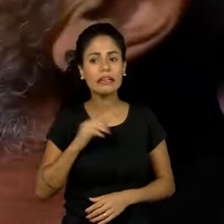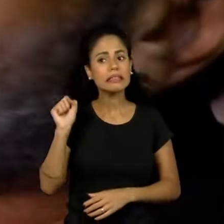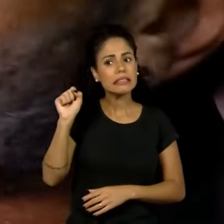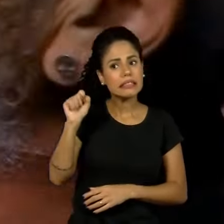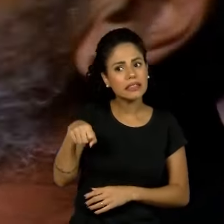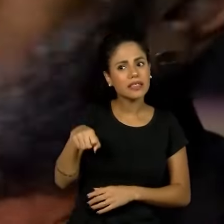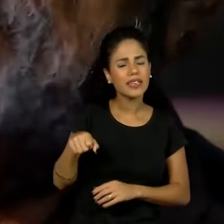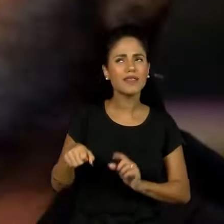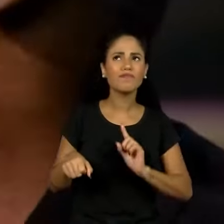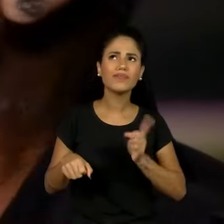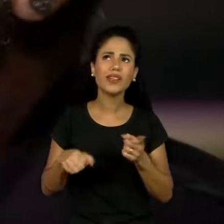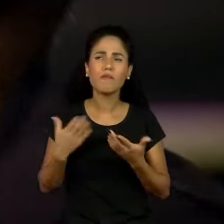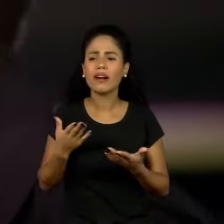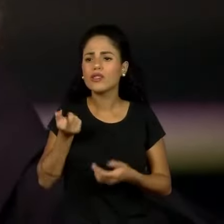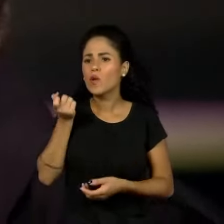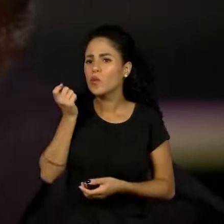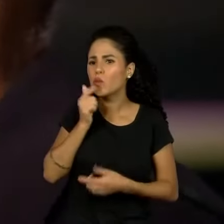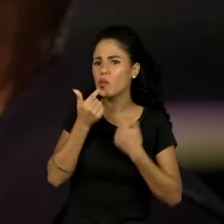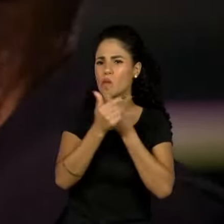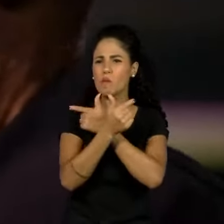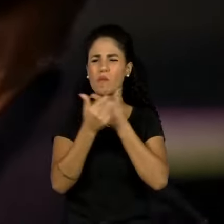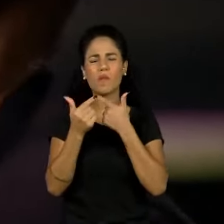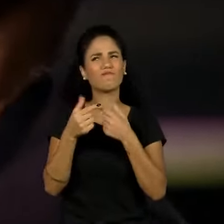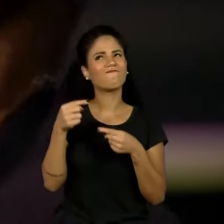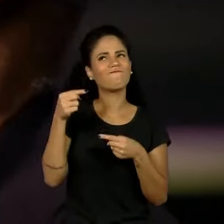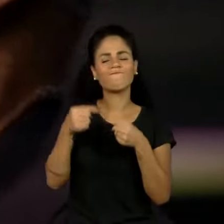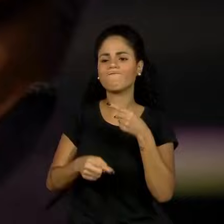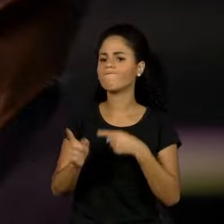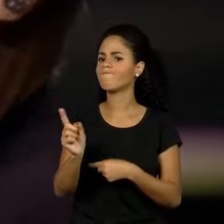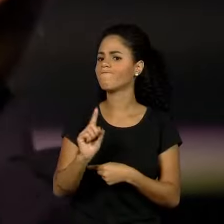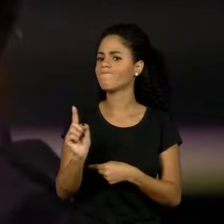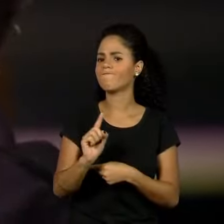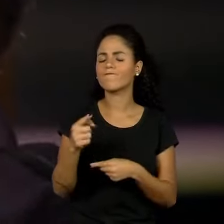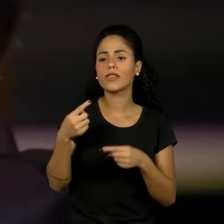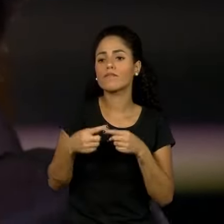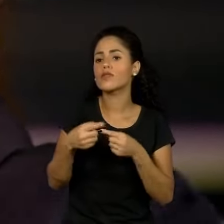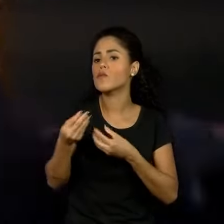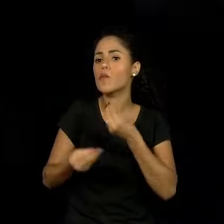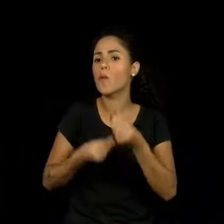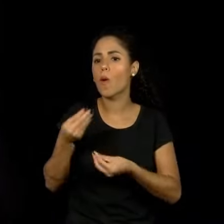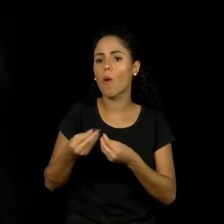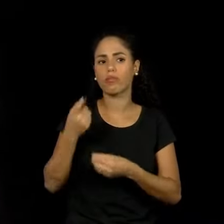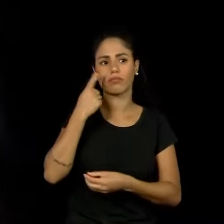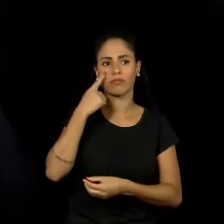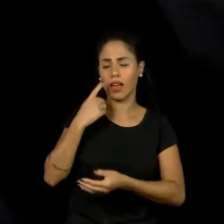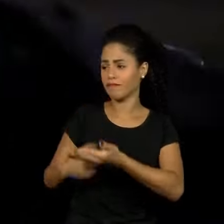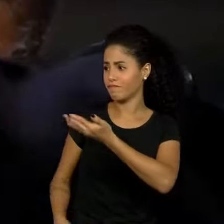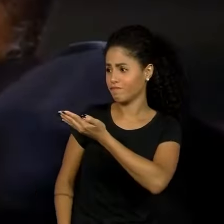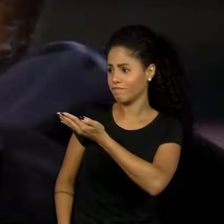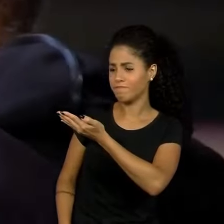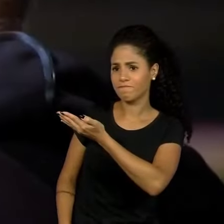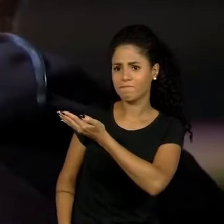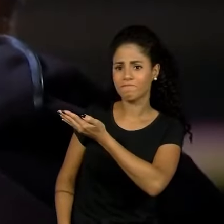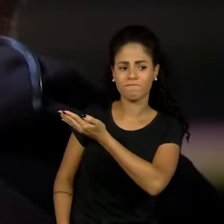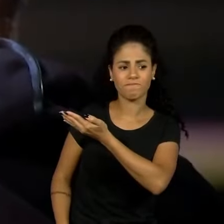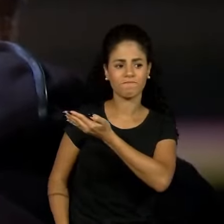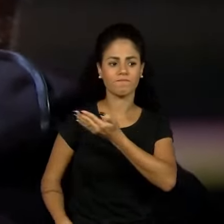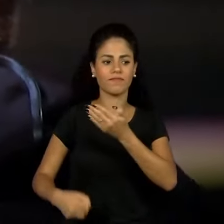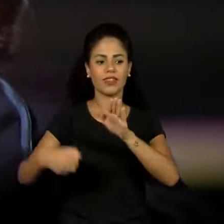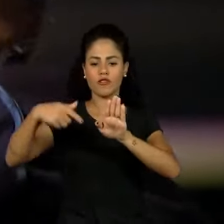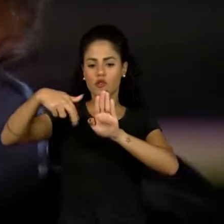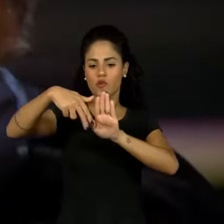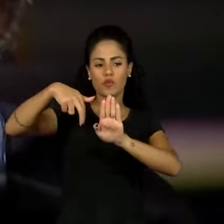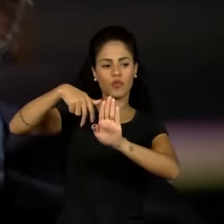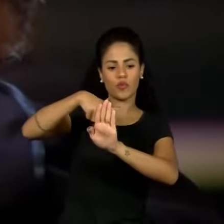pro lado do humor por exemplo eu não sei o que que se faz porque é diferente quando eu chego porta já tem também tambem 15 anos né o porta não sei o quê